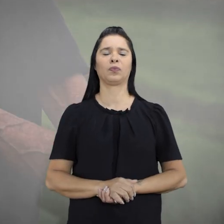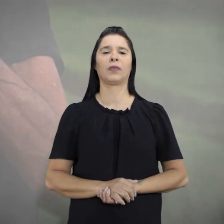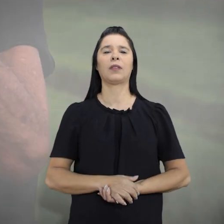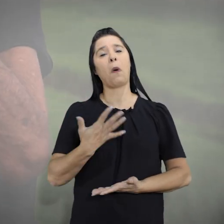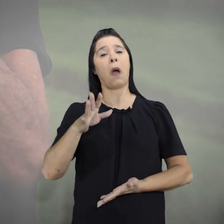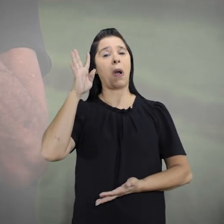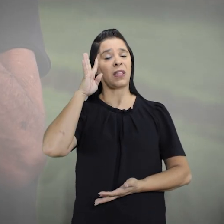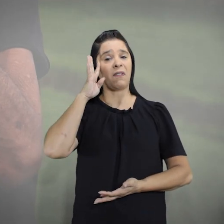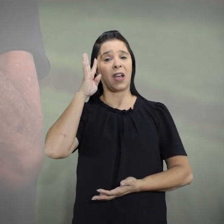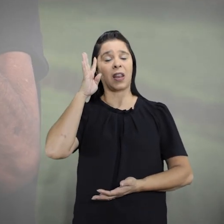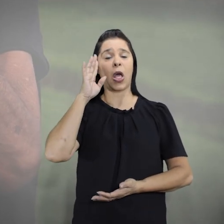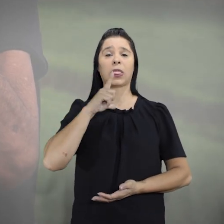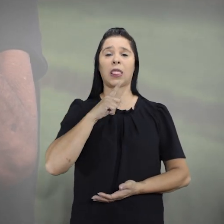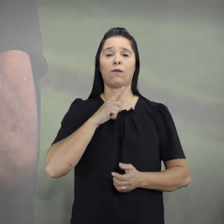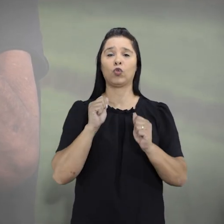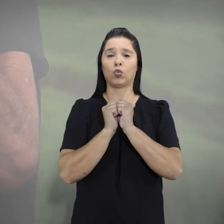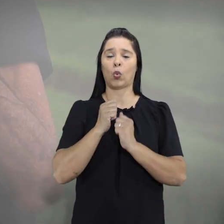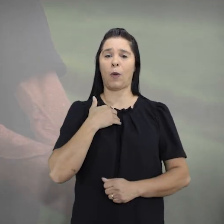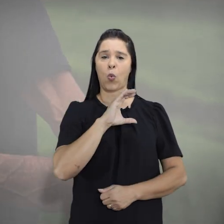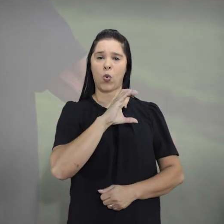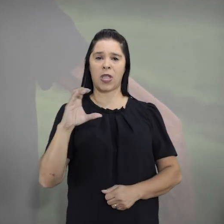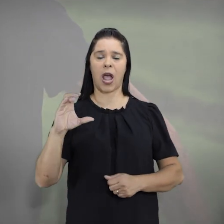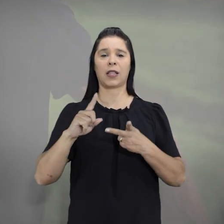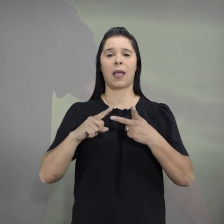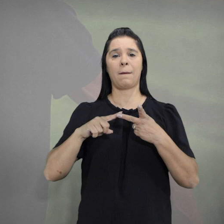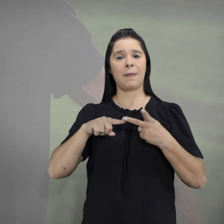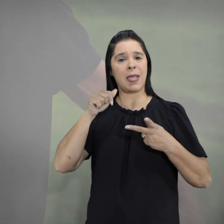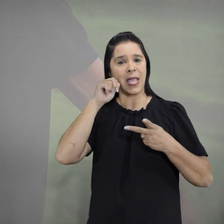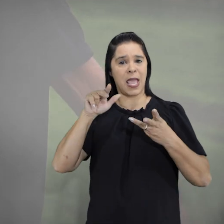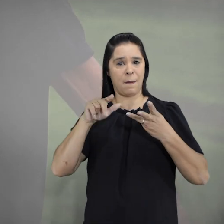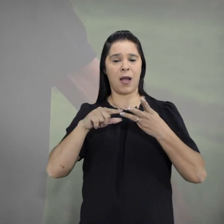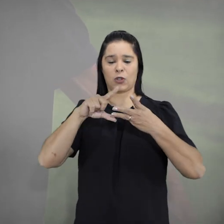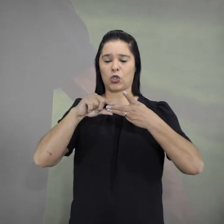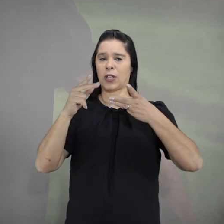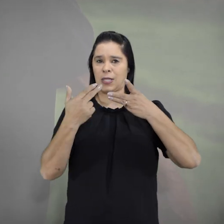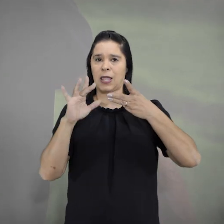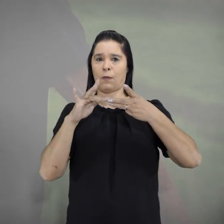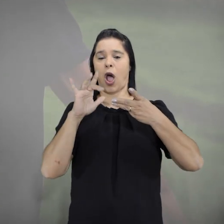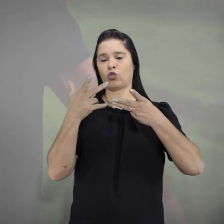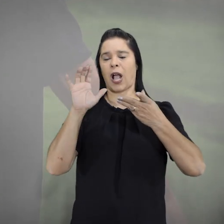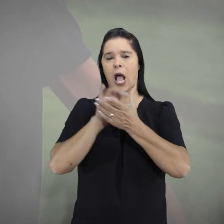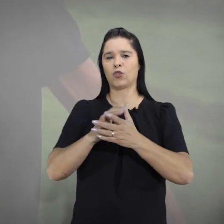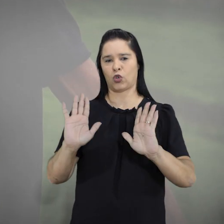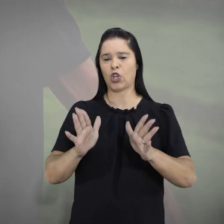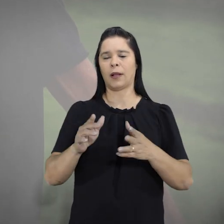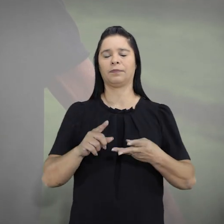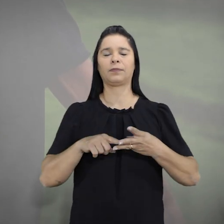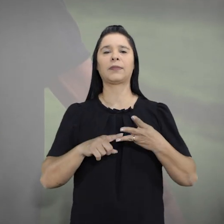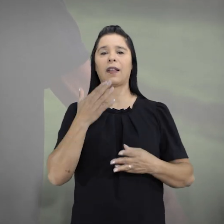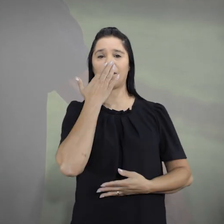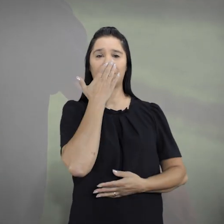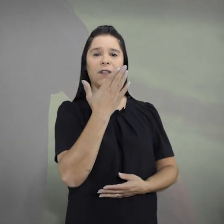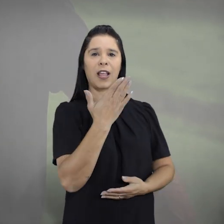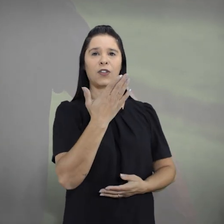numa quarta-feira, eu estava com meu cunhado e uma de minhas irmãs, que era namorada dele, então hoje é esposa, em